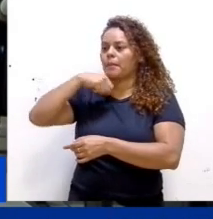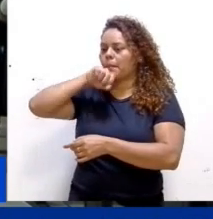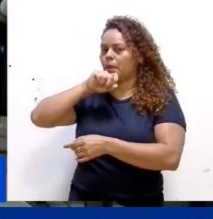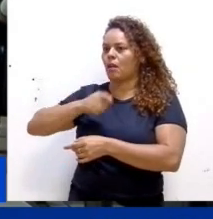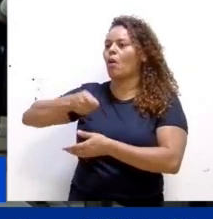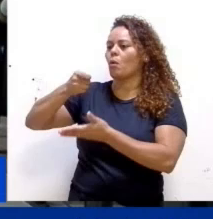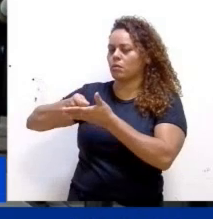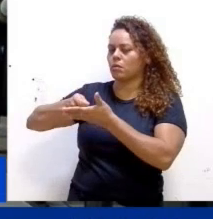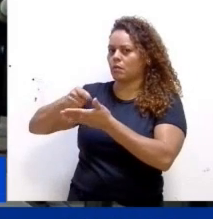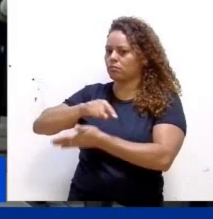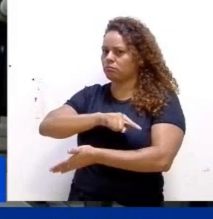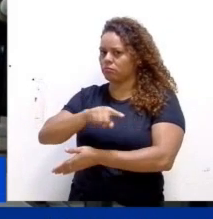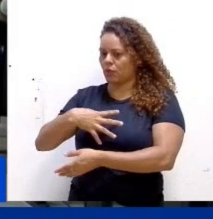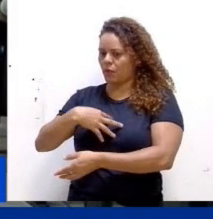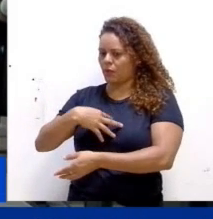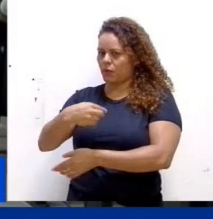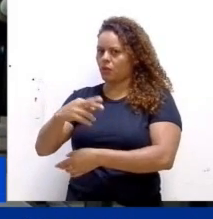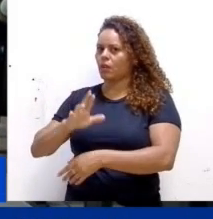filhos.